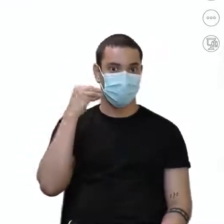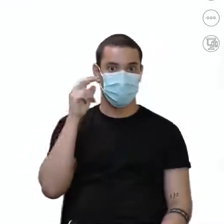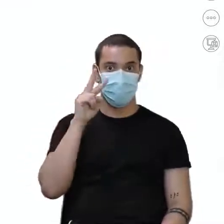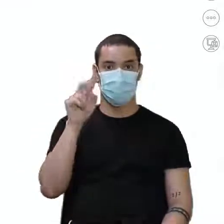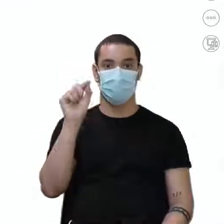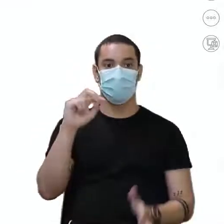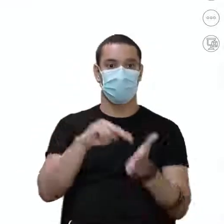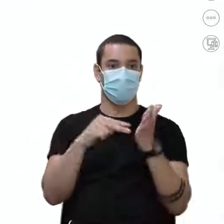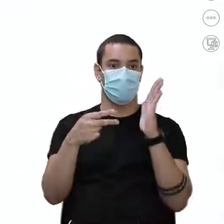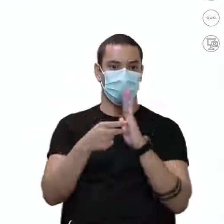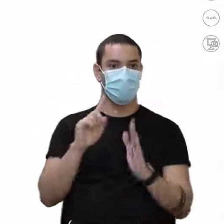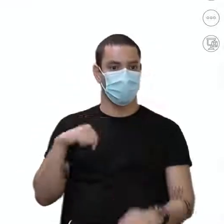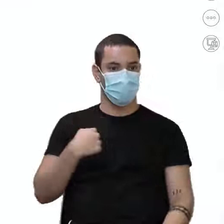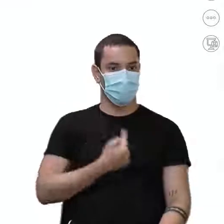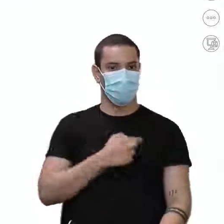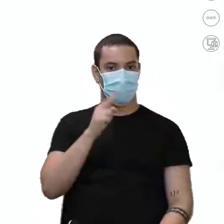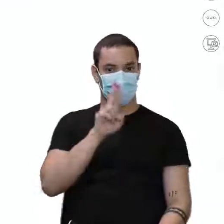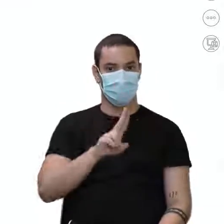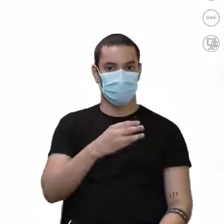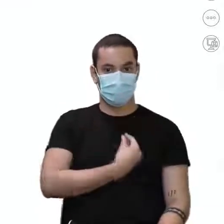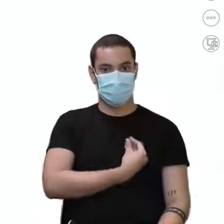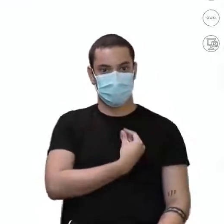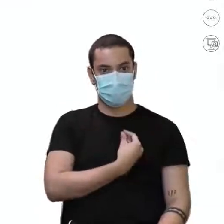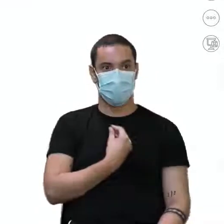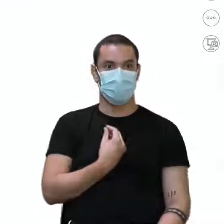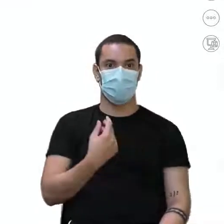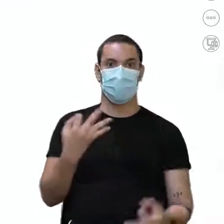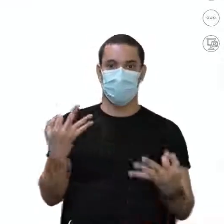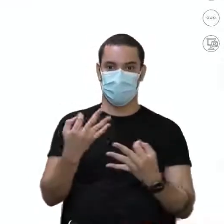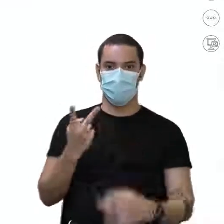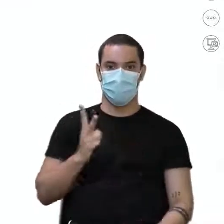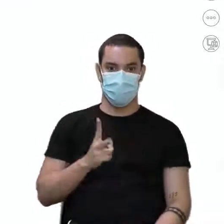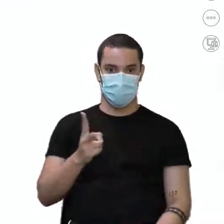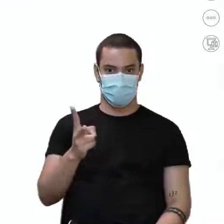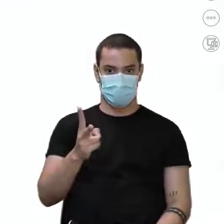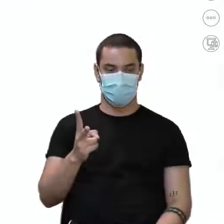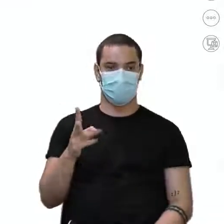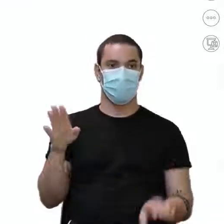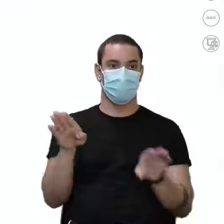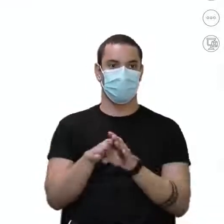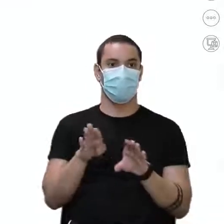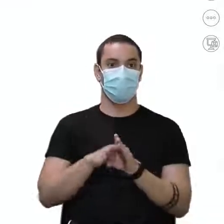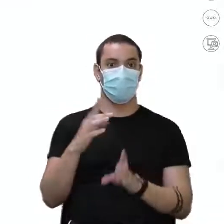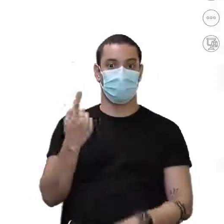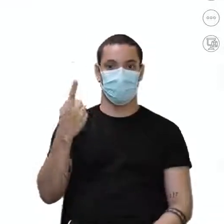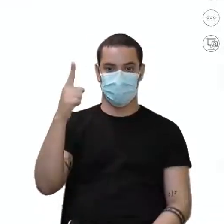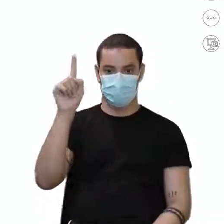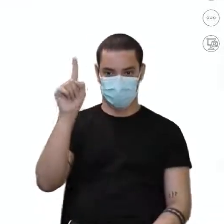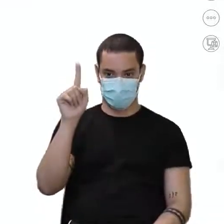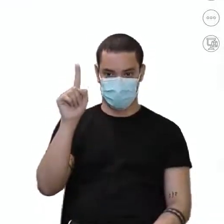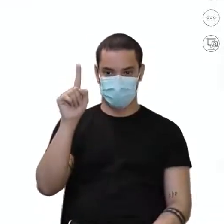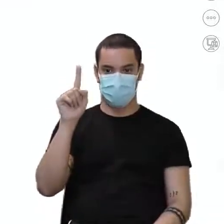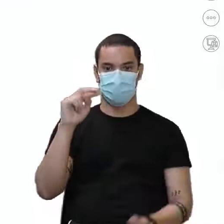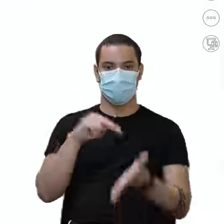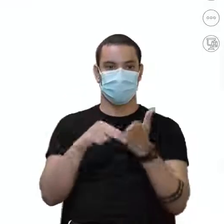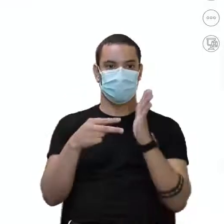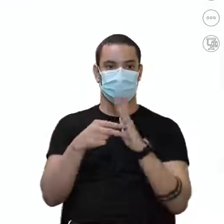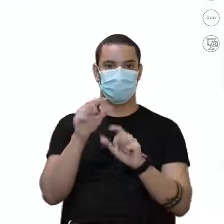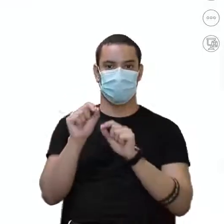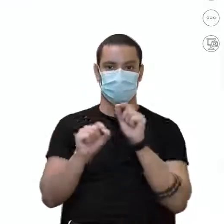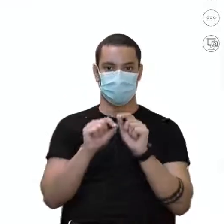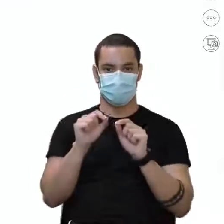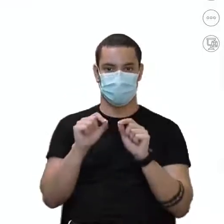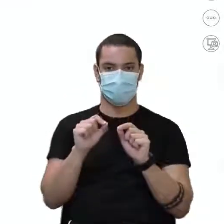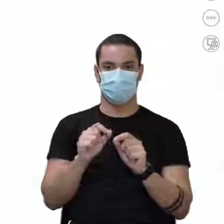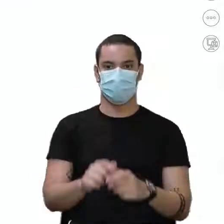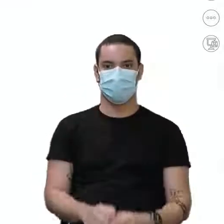significa, a gente vai usar esse present perfect continuous. E na última situação é a seguinte. I've